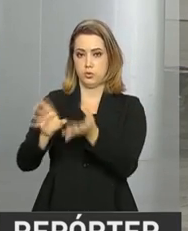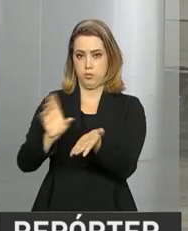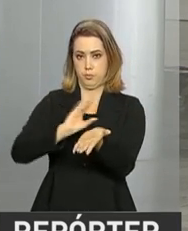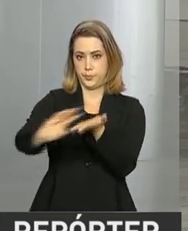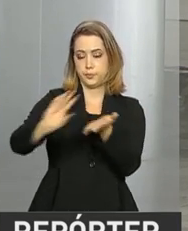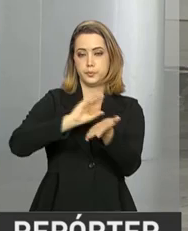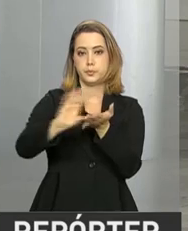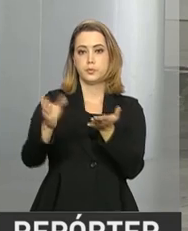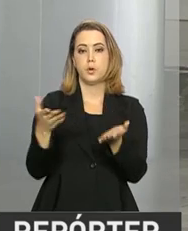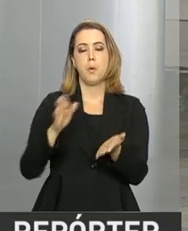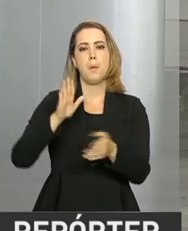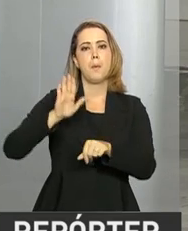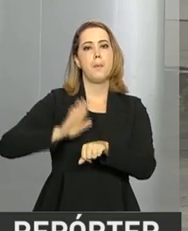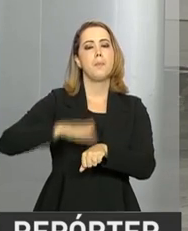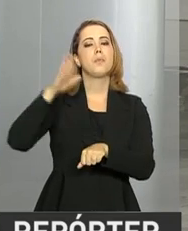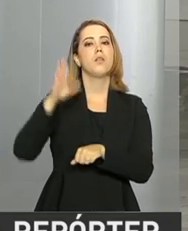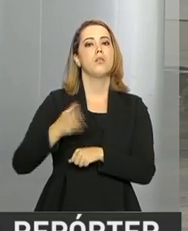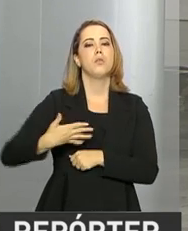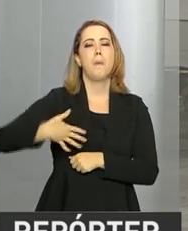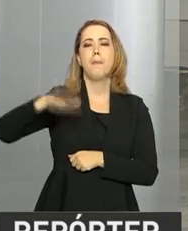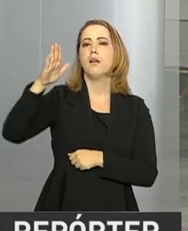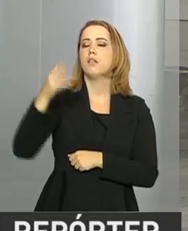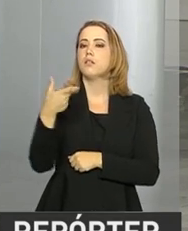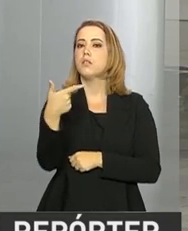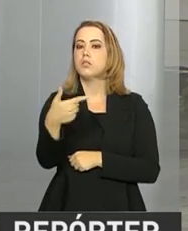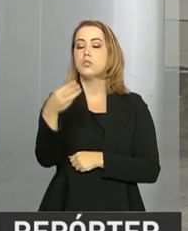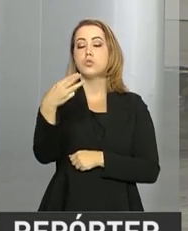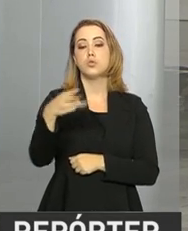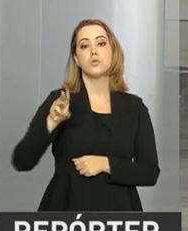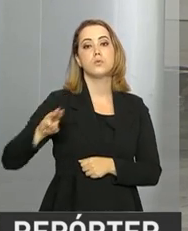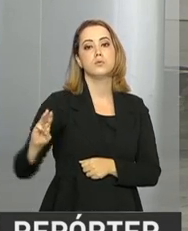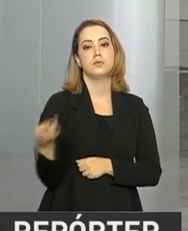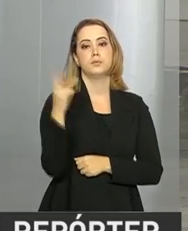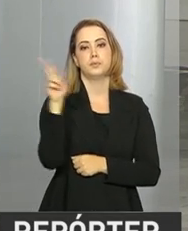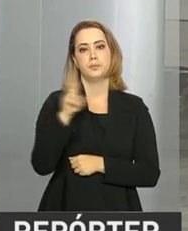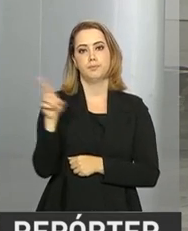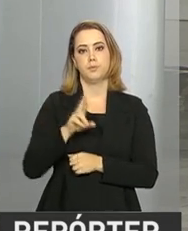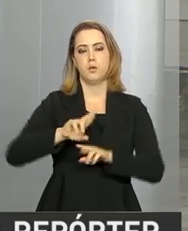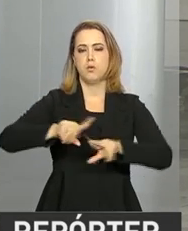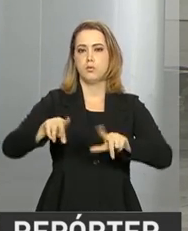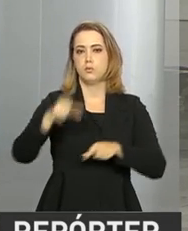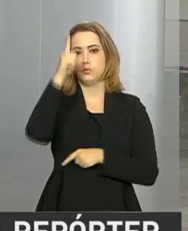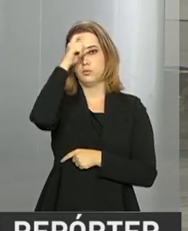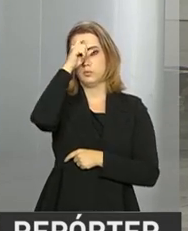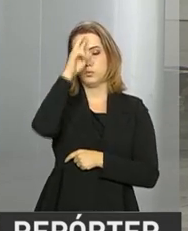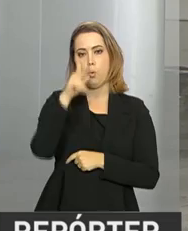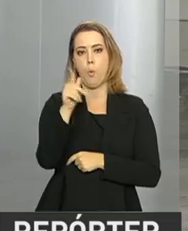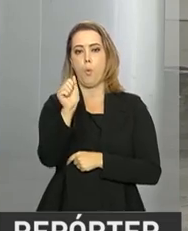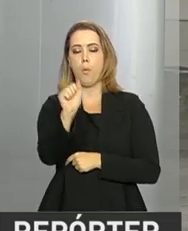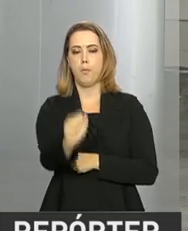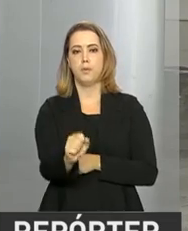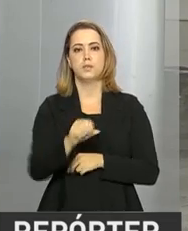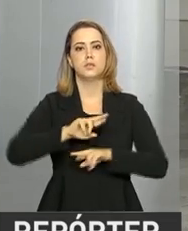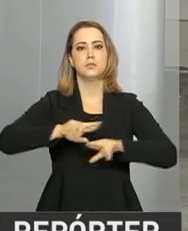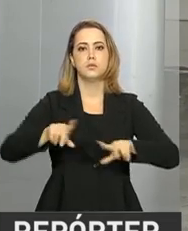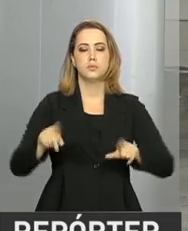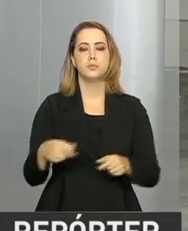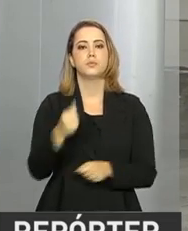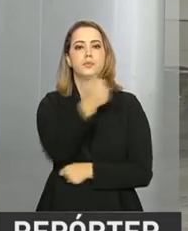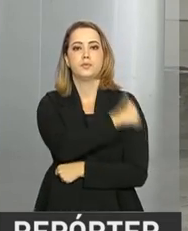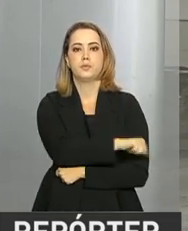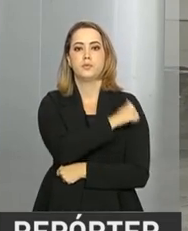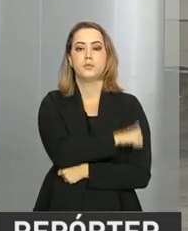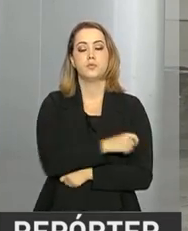Serão liberados mais de 23 milhões de reais para hospitais filantrópicos, UPAs e Santa Casas do Rio de